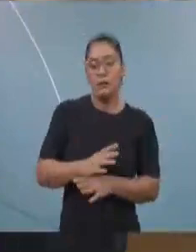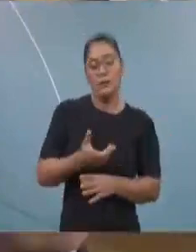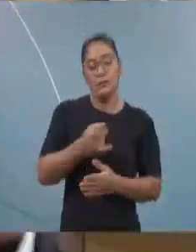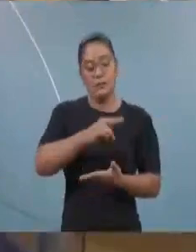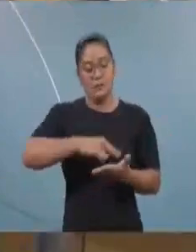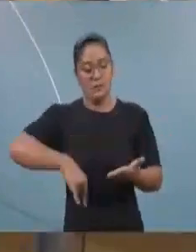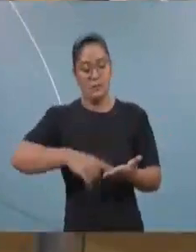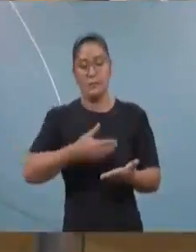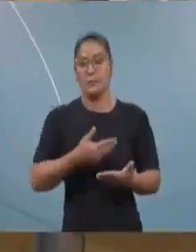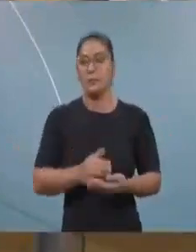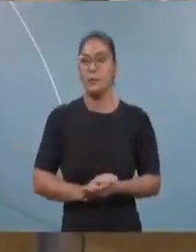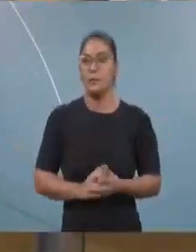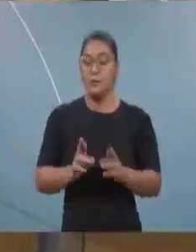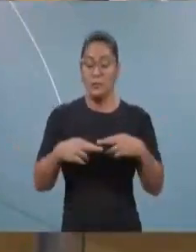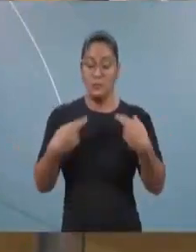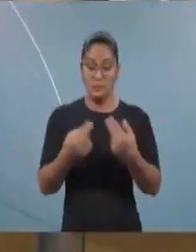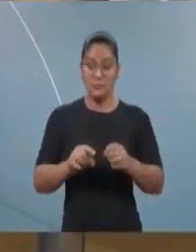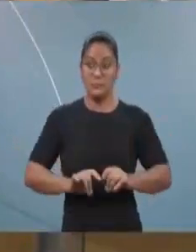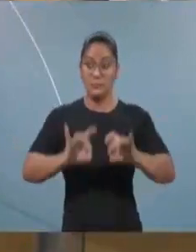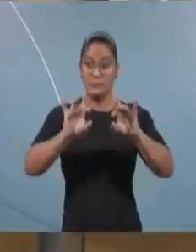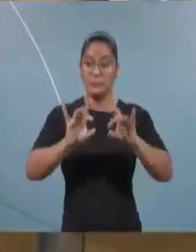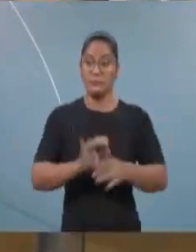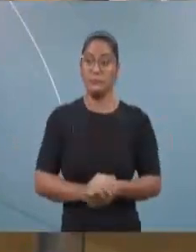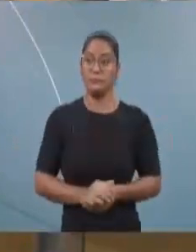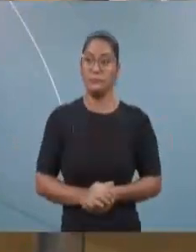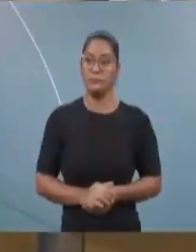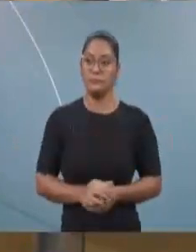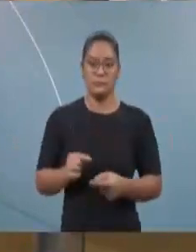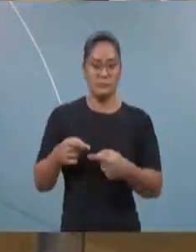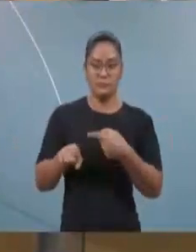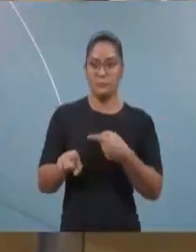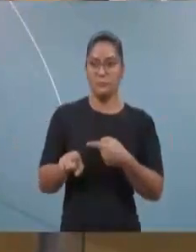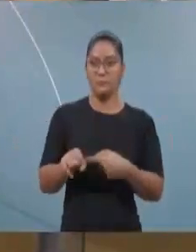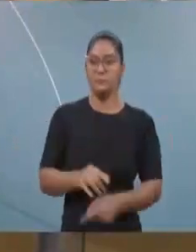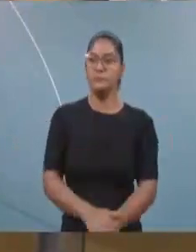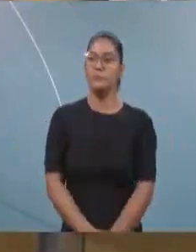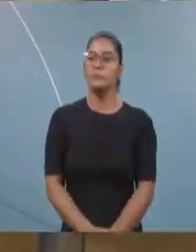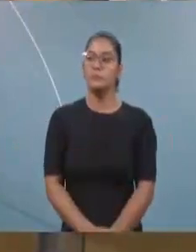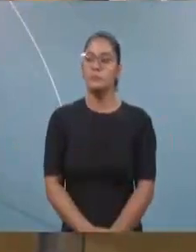uma colega para fazer uma sessão solene porque a gente não